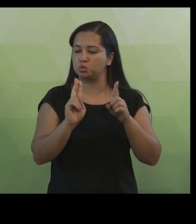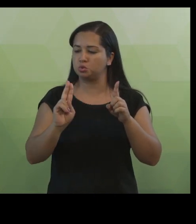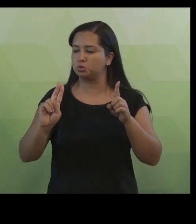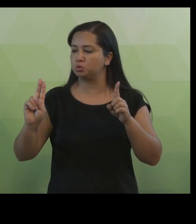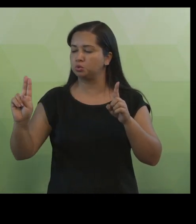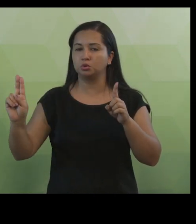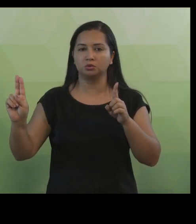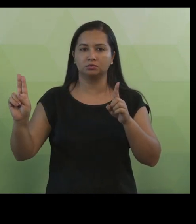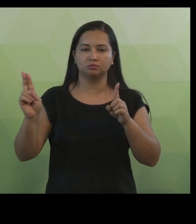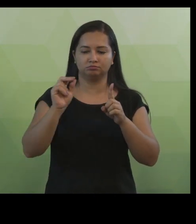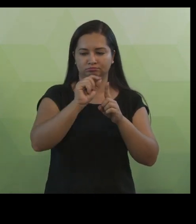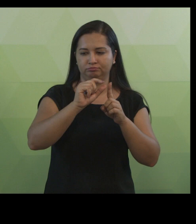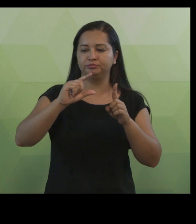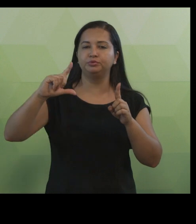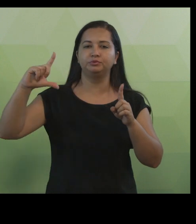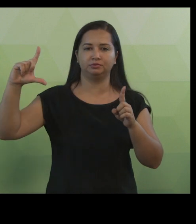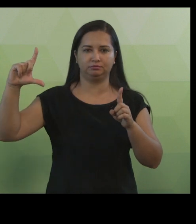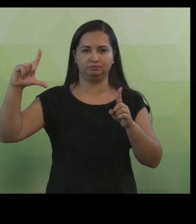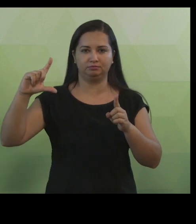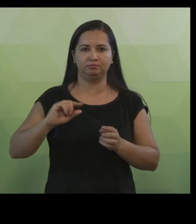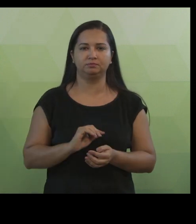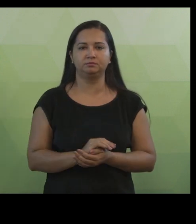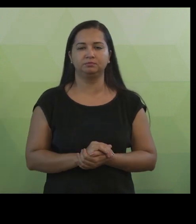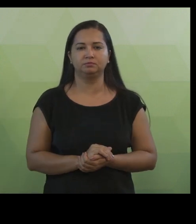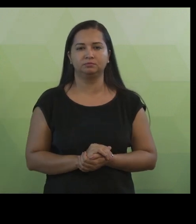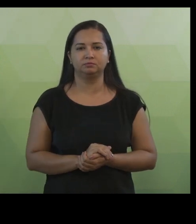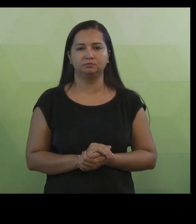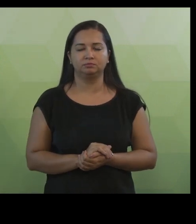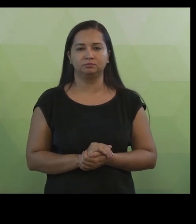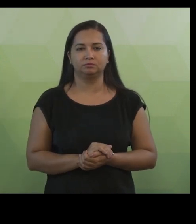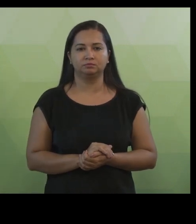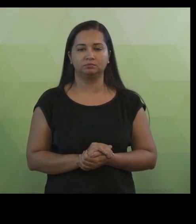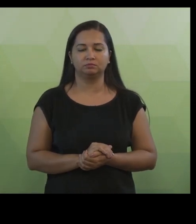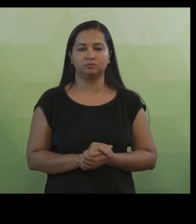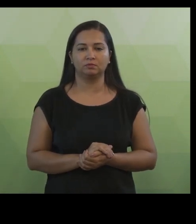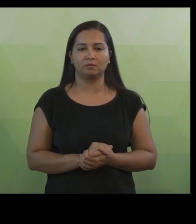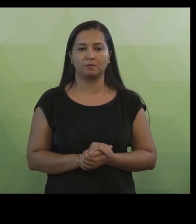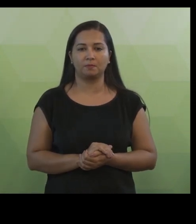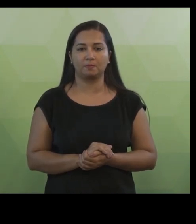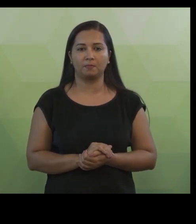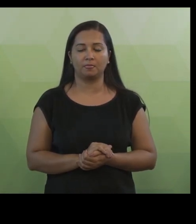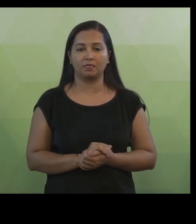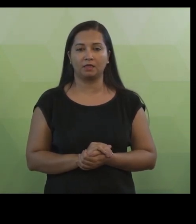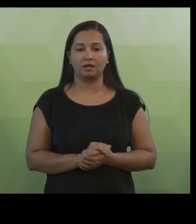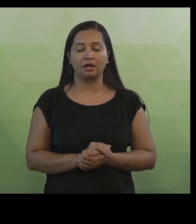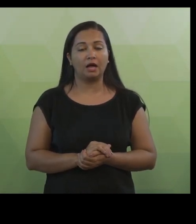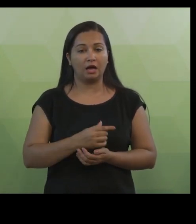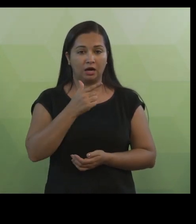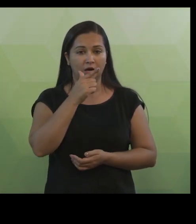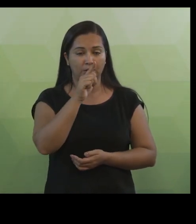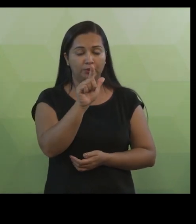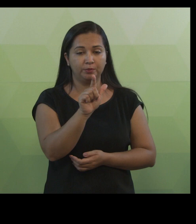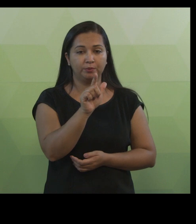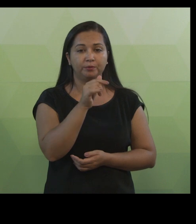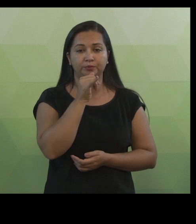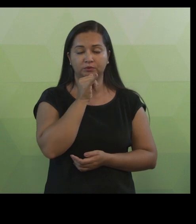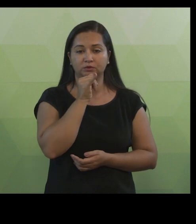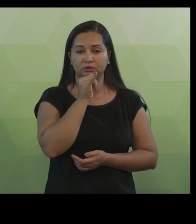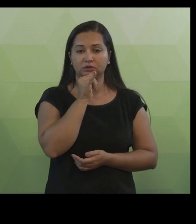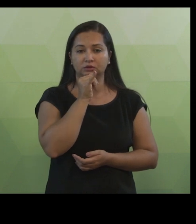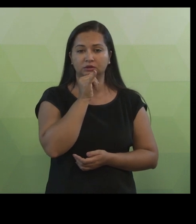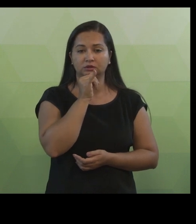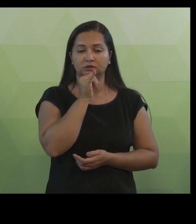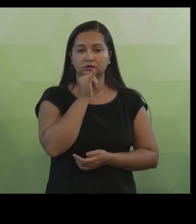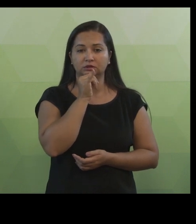dado numérico, eu tenho o inteiro, em seguida o long, em seguida o float e